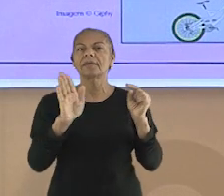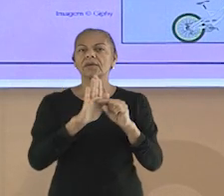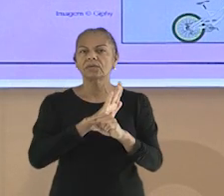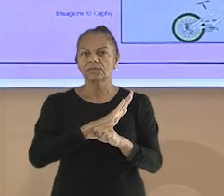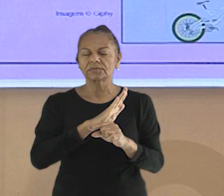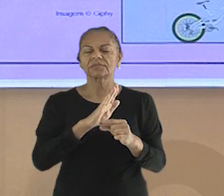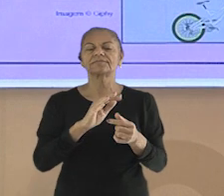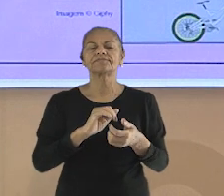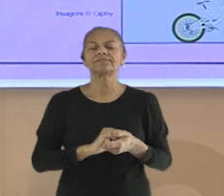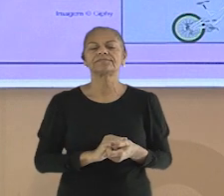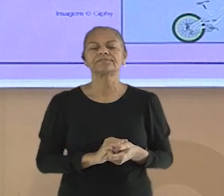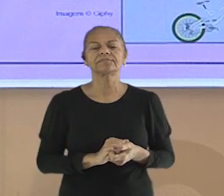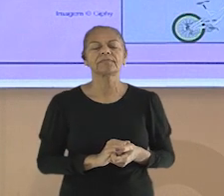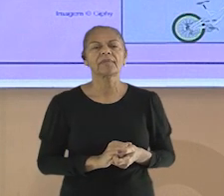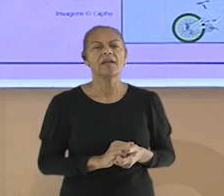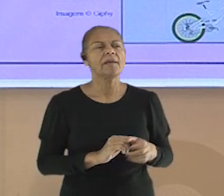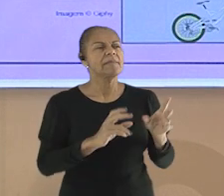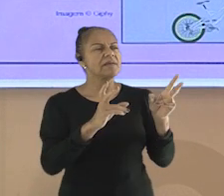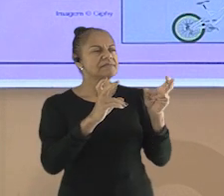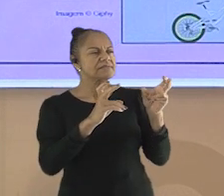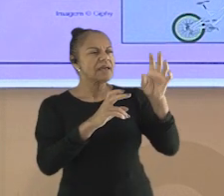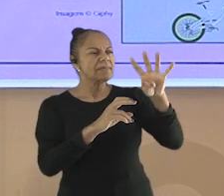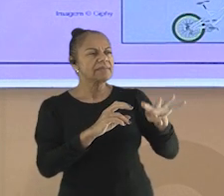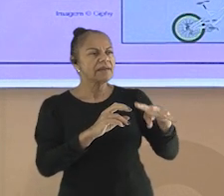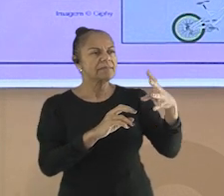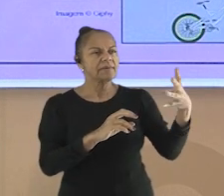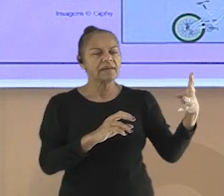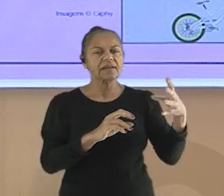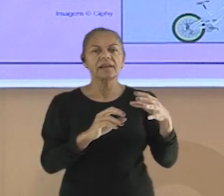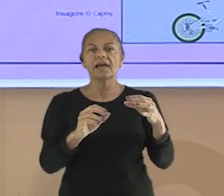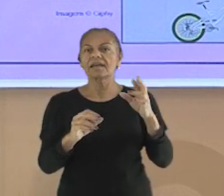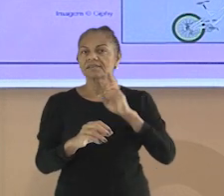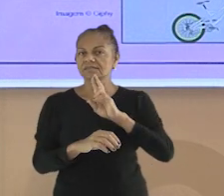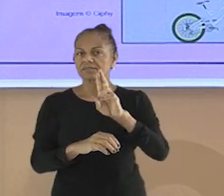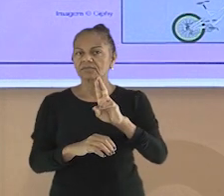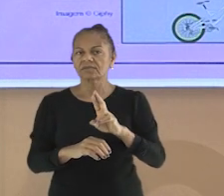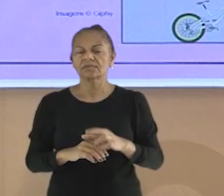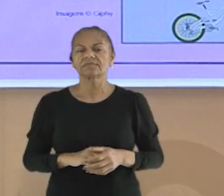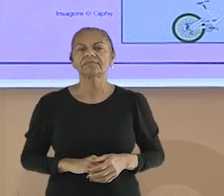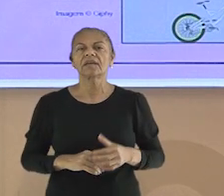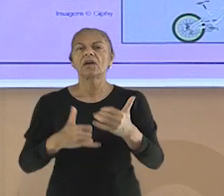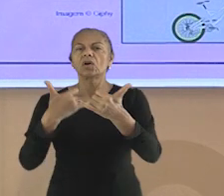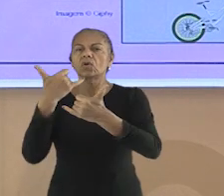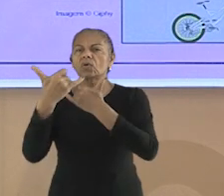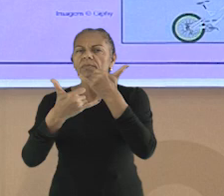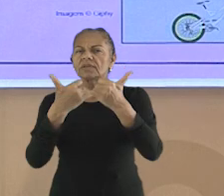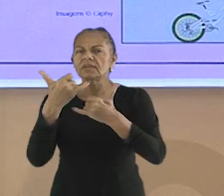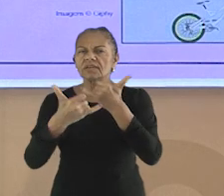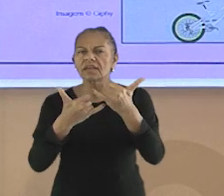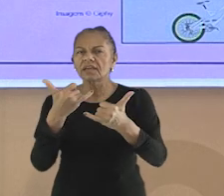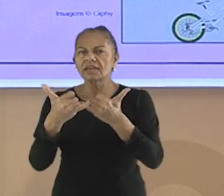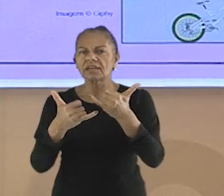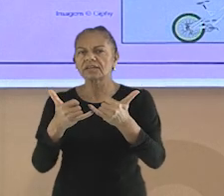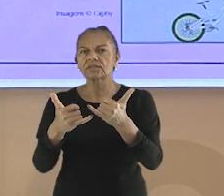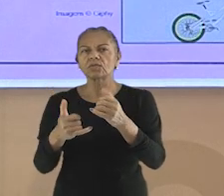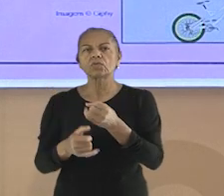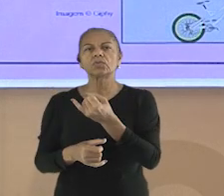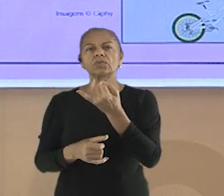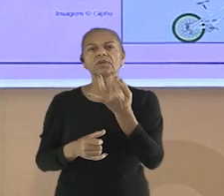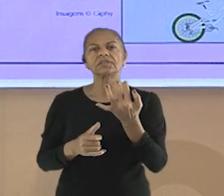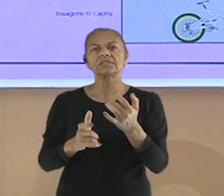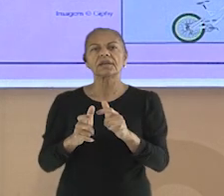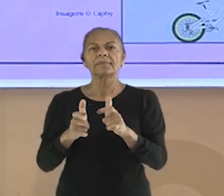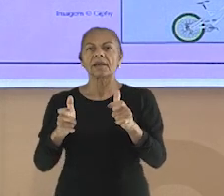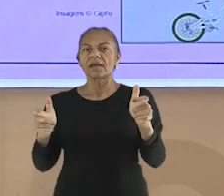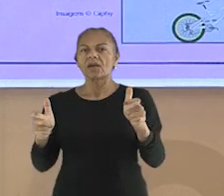informações, vamos responder algumas perguntas? Com a ajuda da tabela, responda. Qual o brinquedo que está